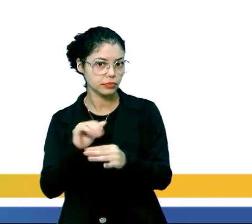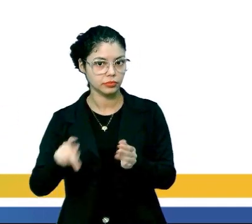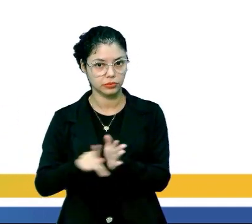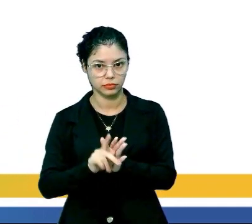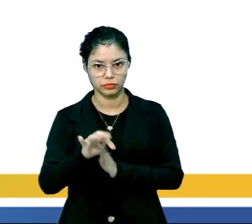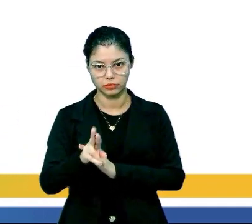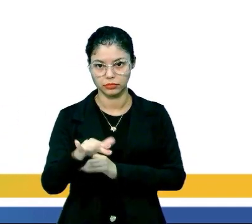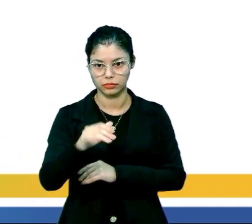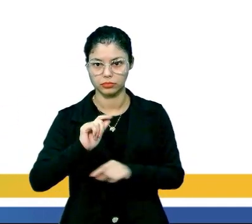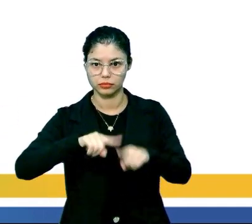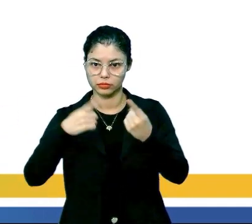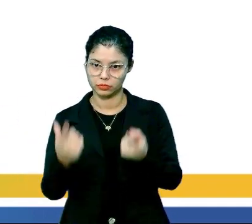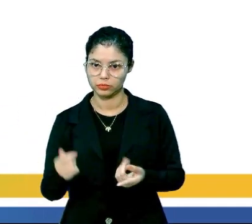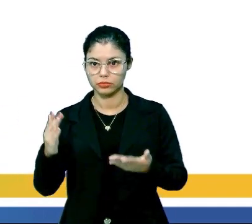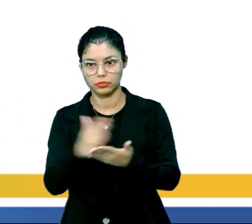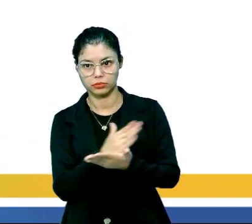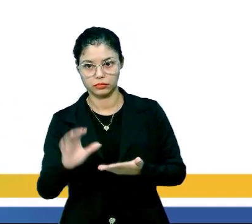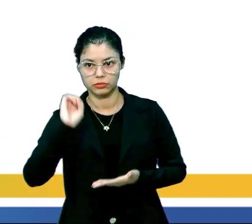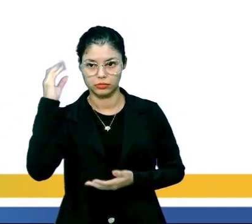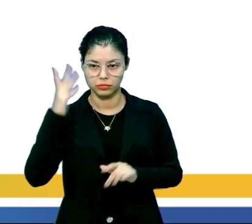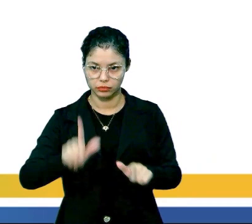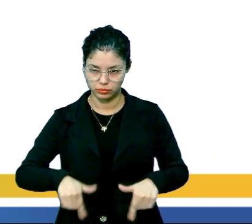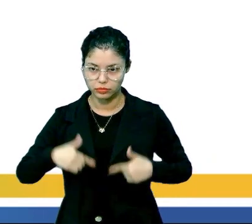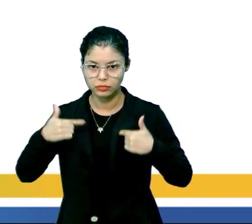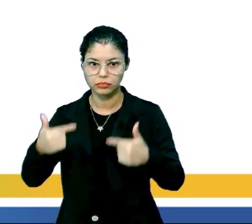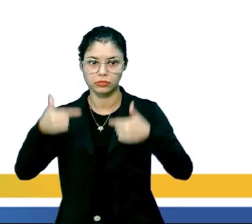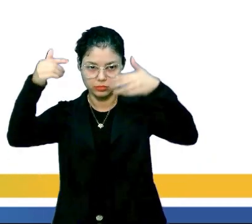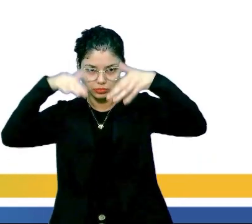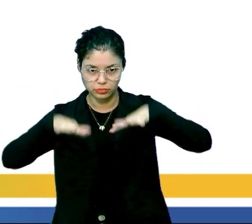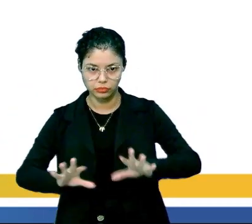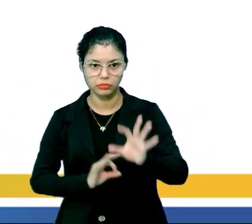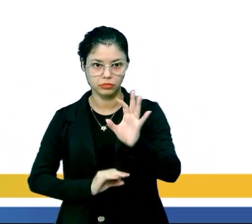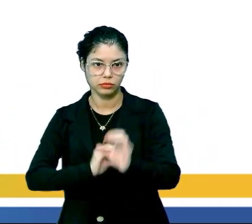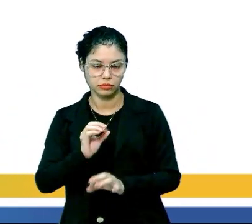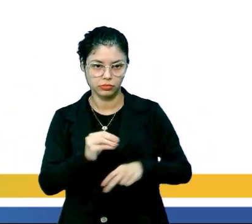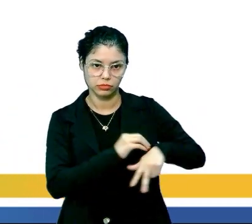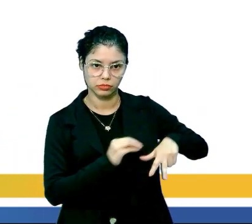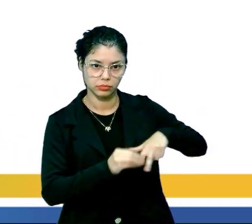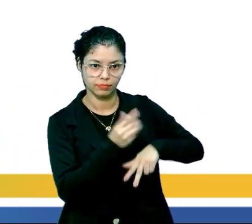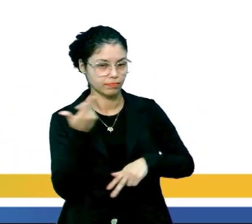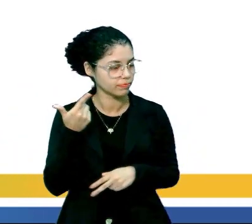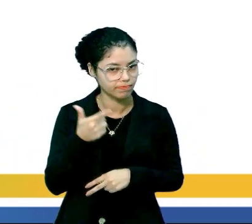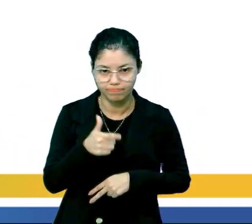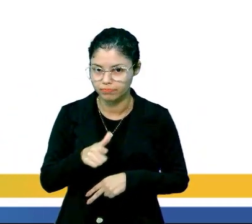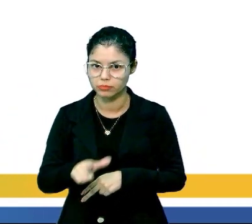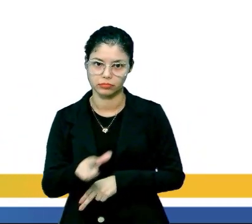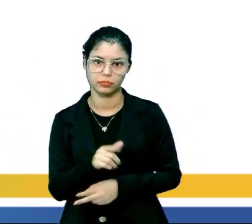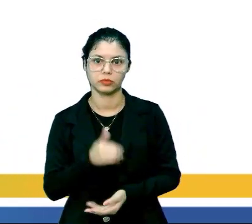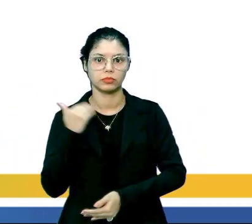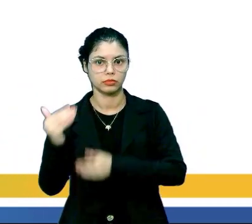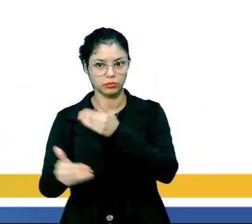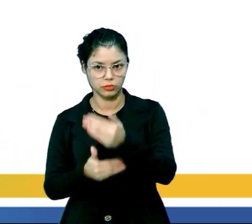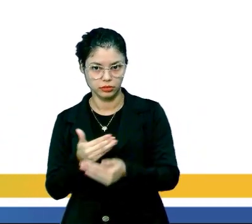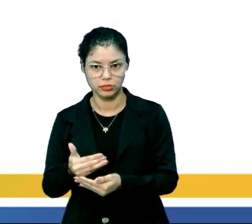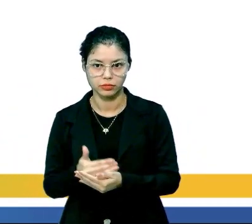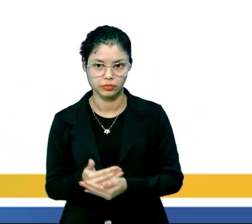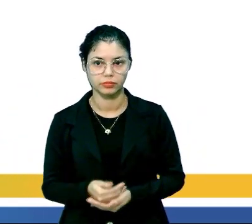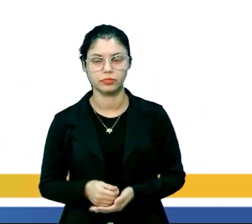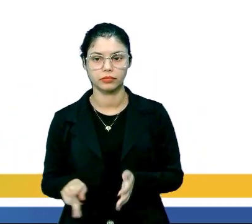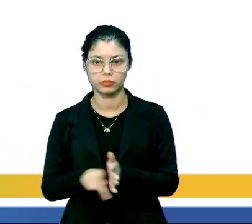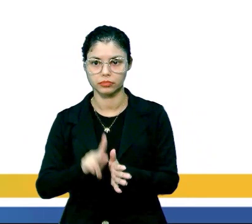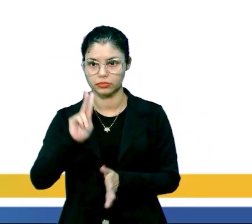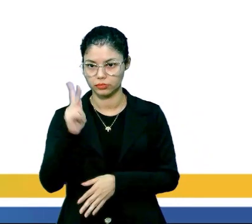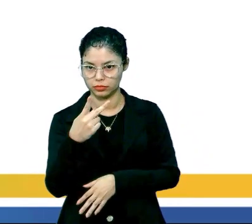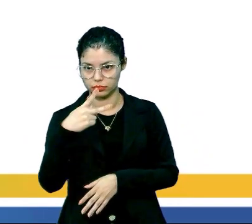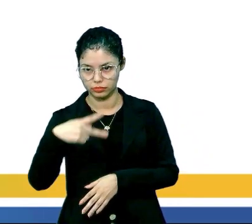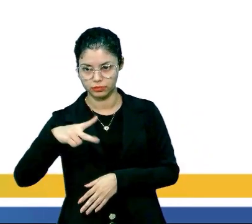contra a ameaça. Embora, em alguns casos, a defesa natural do organismo não seja suficiente, foi desenvolvida